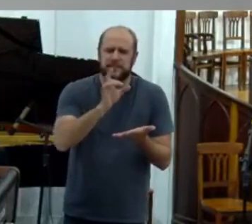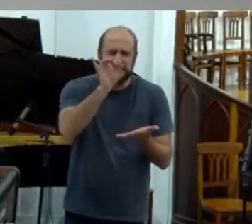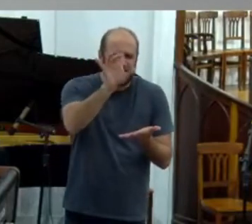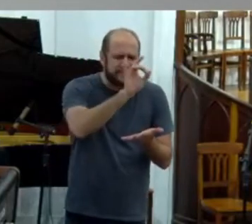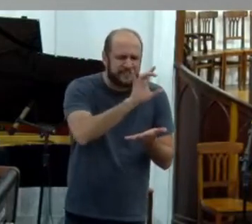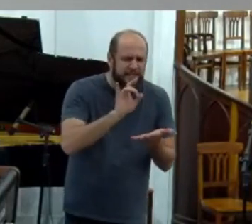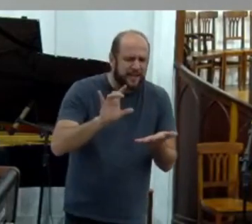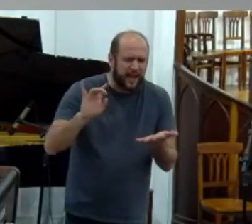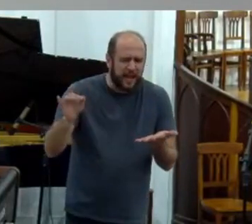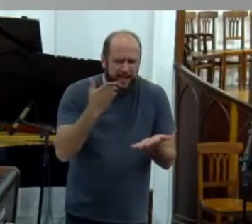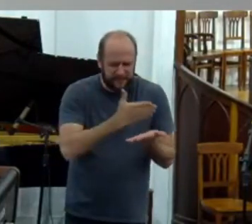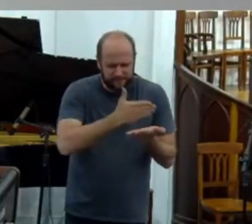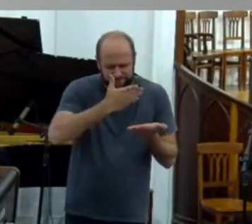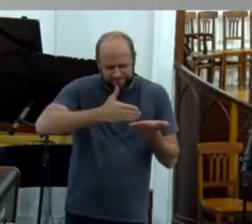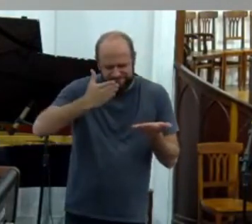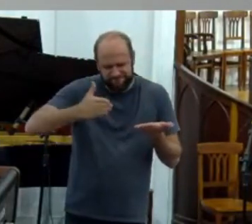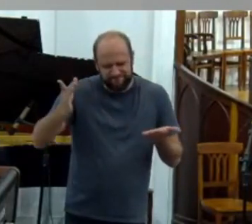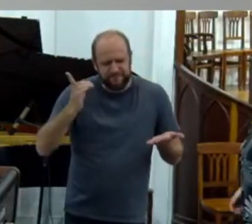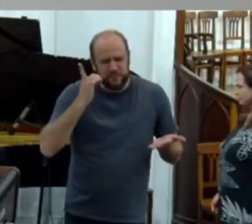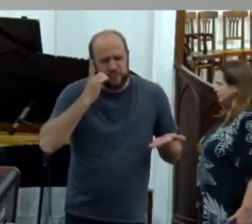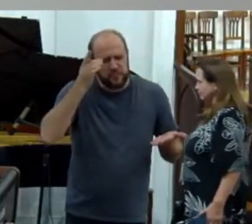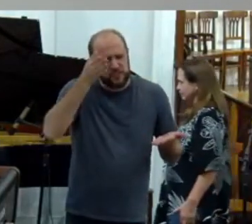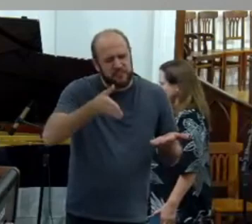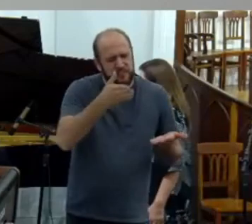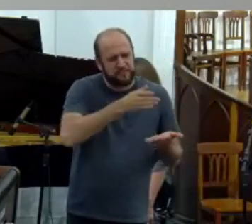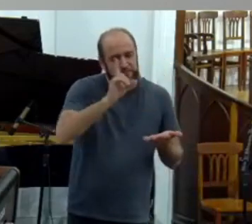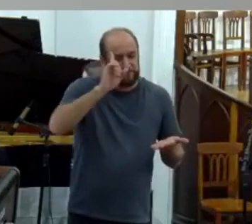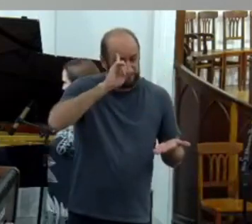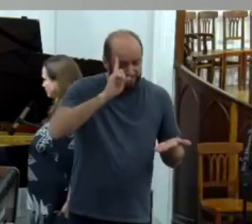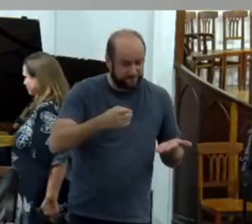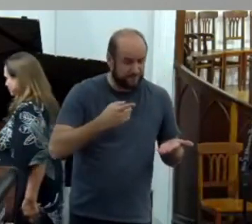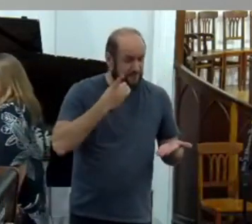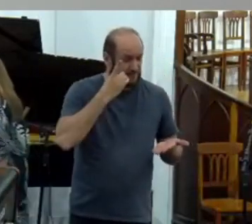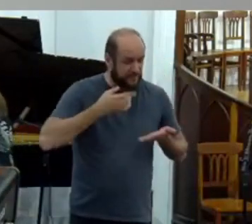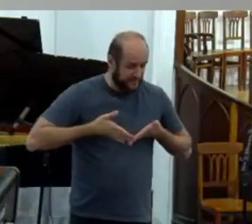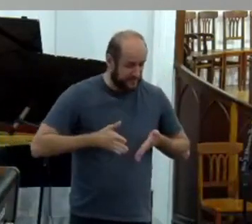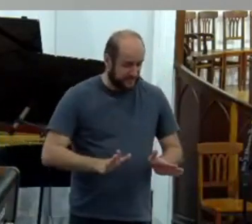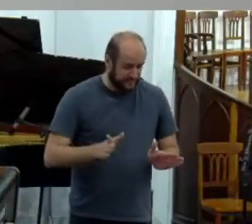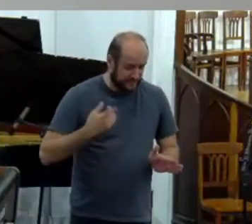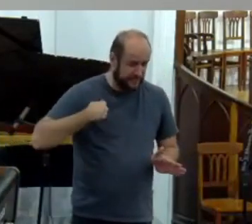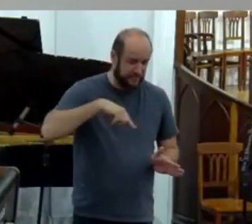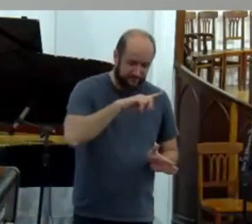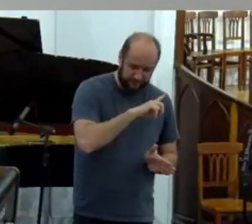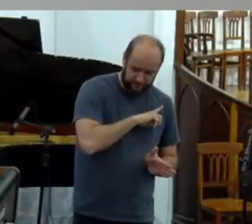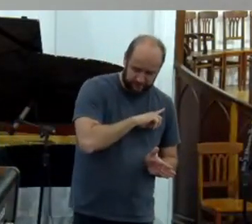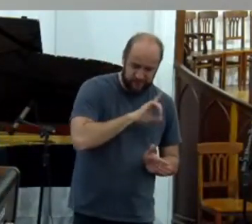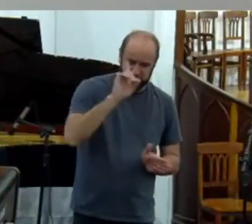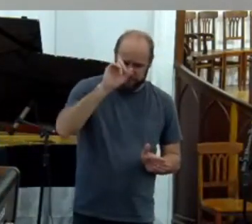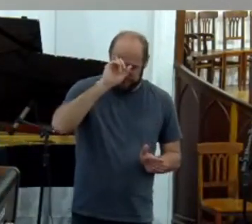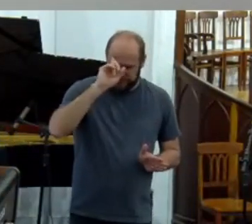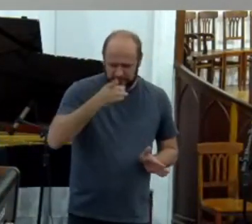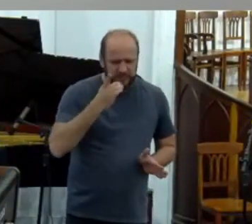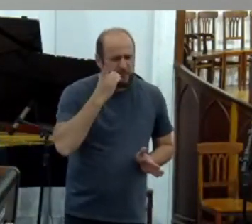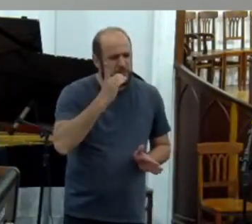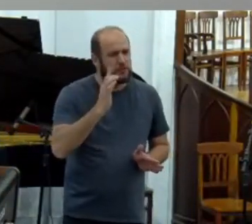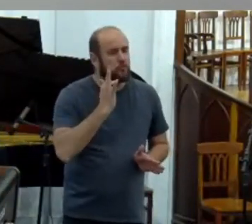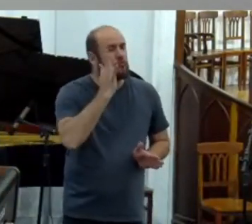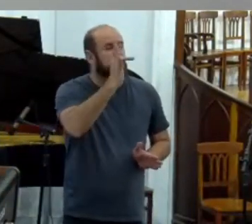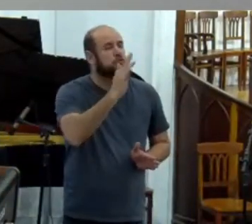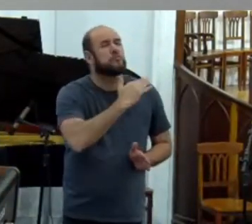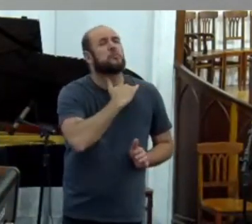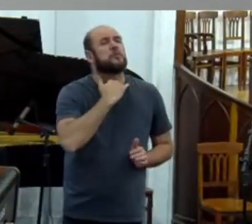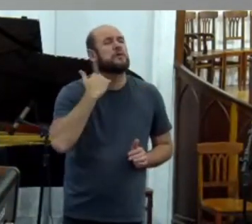nossos dias. O Senhor, ó Pai, determinou o dia em que nascemos. O Senhor determinou o dia em que